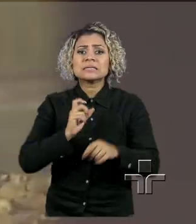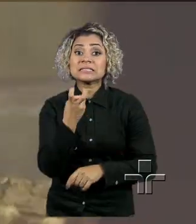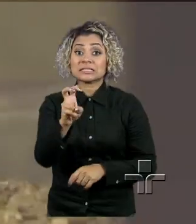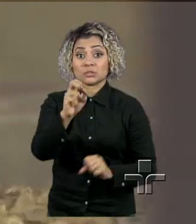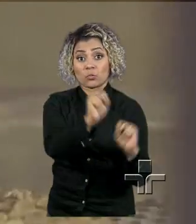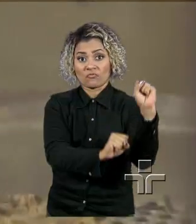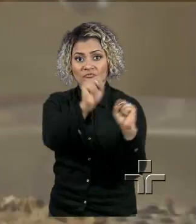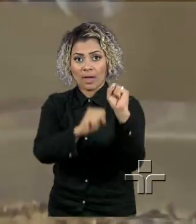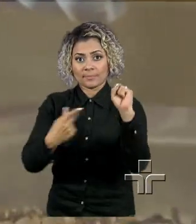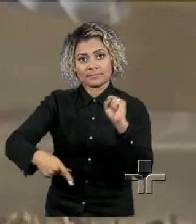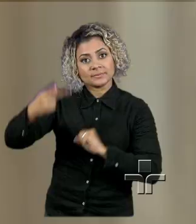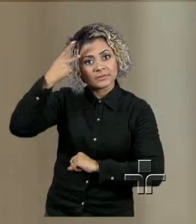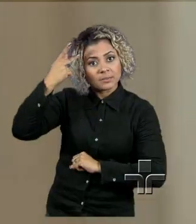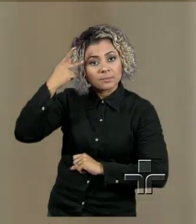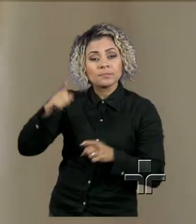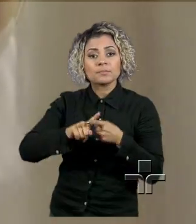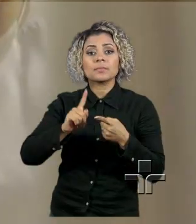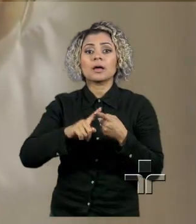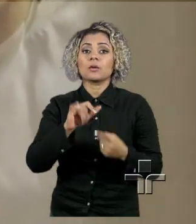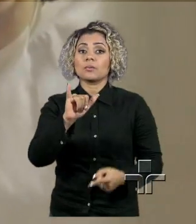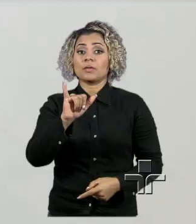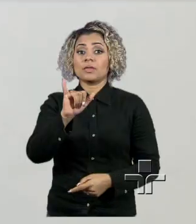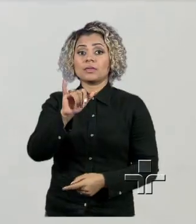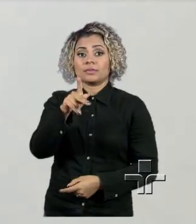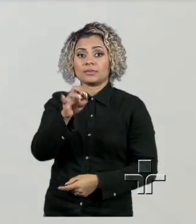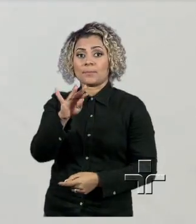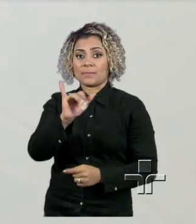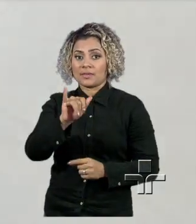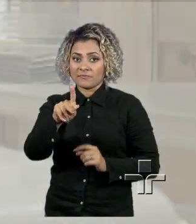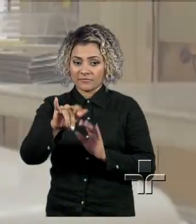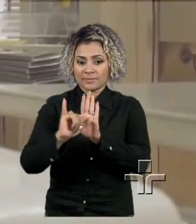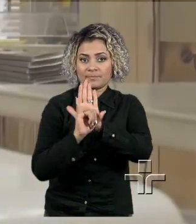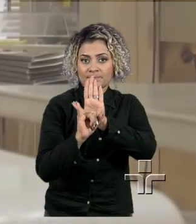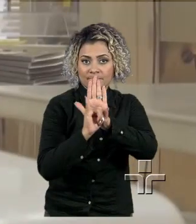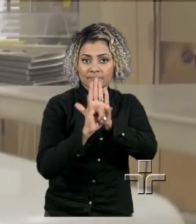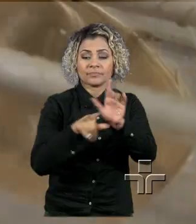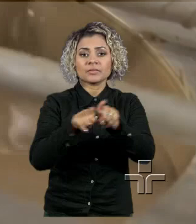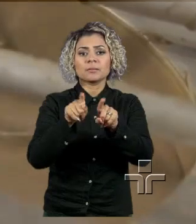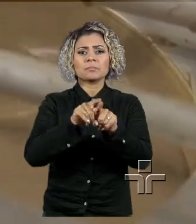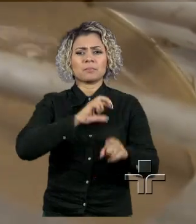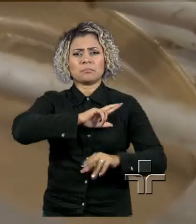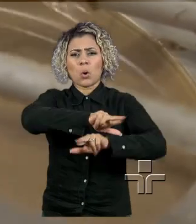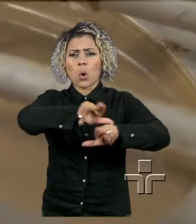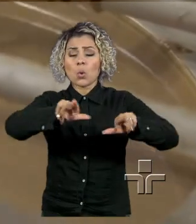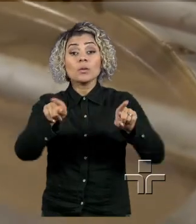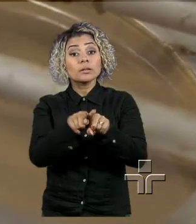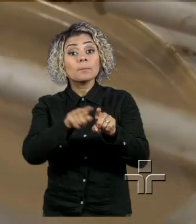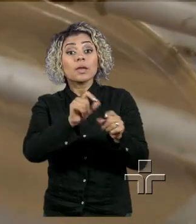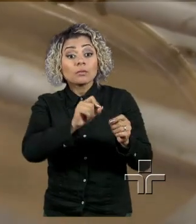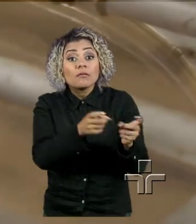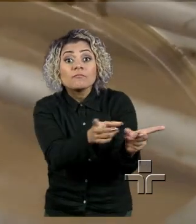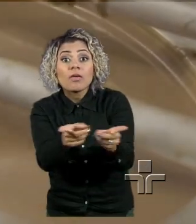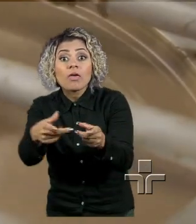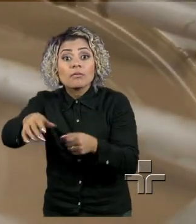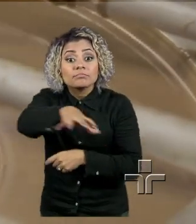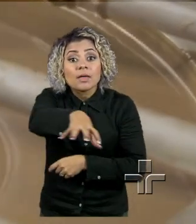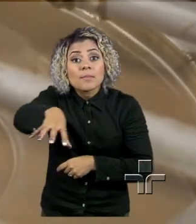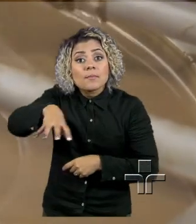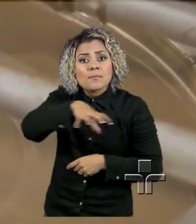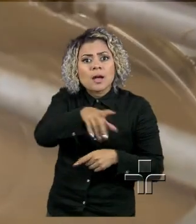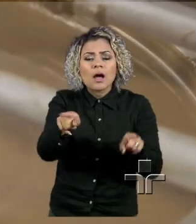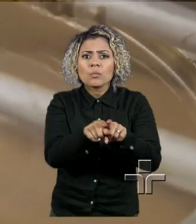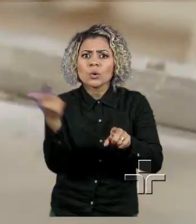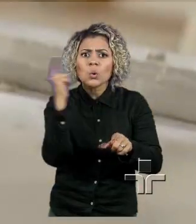cidades de São Paulo, Itapevi, Campos do Jordão e Curitiba atendem à demanda dos consumidores, o que elevou